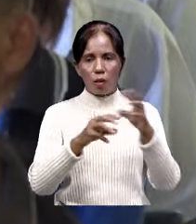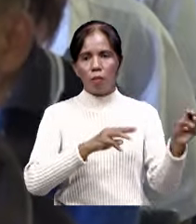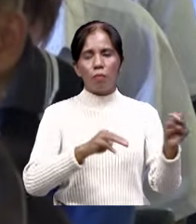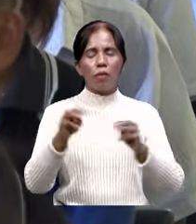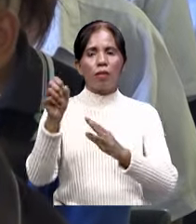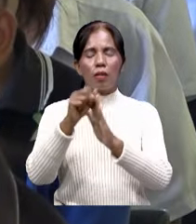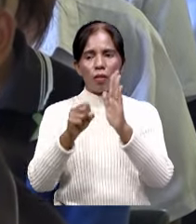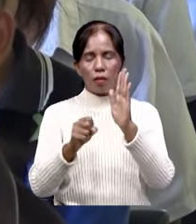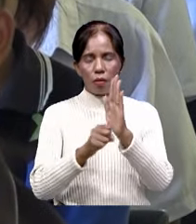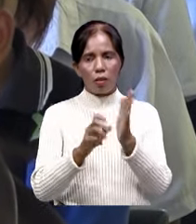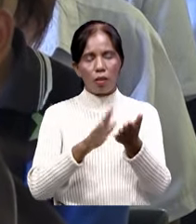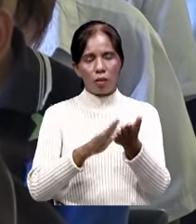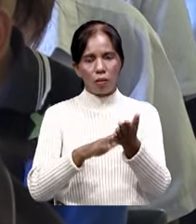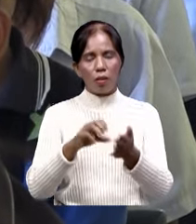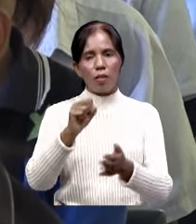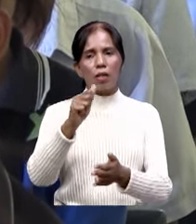estatuto escola paralelu Salele.